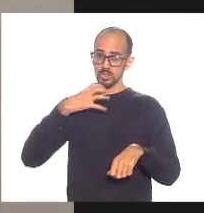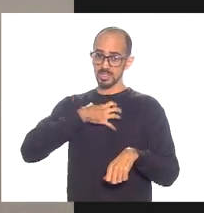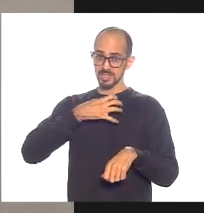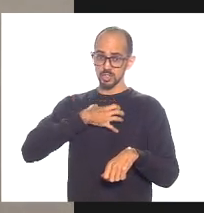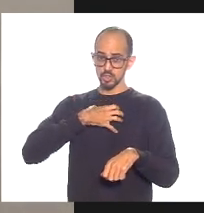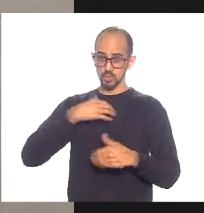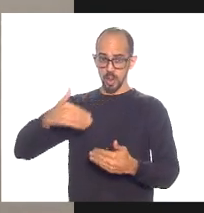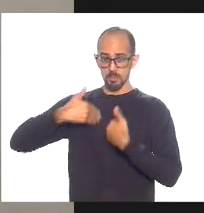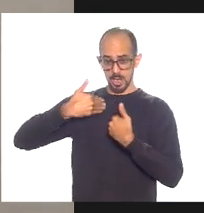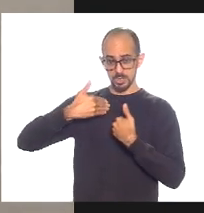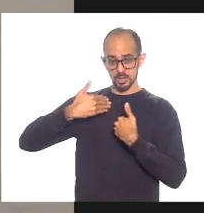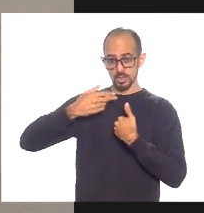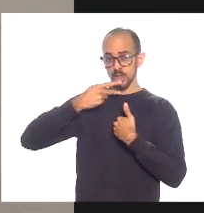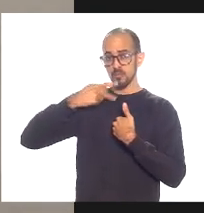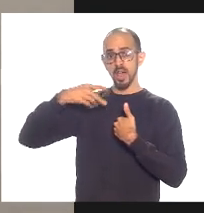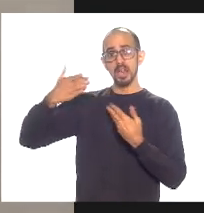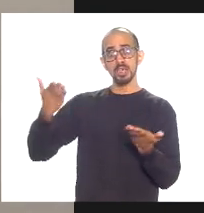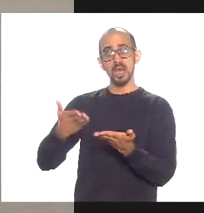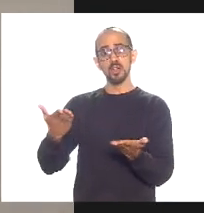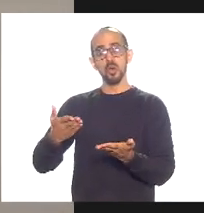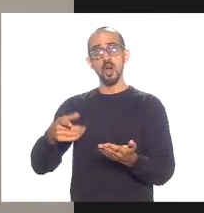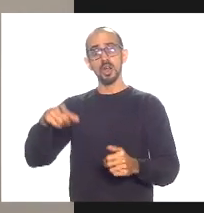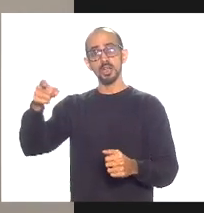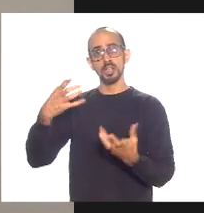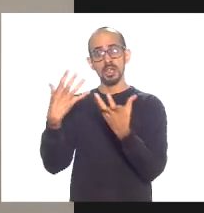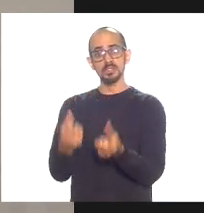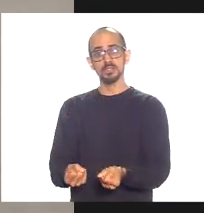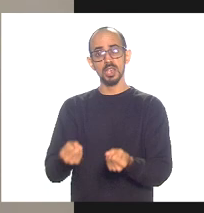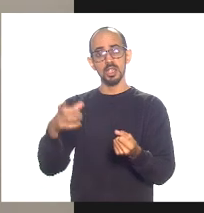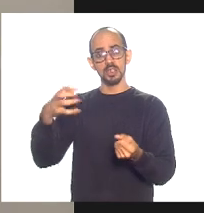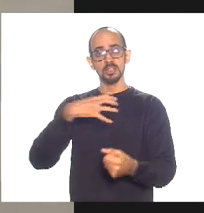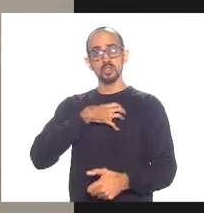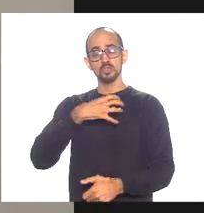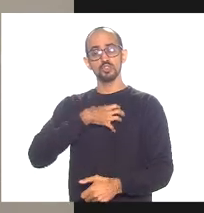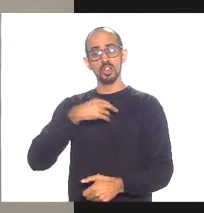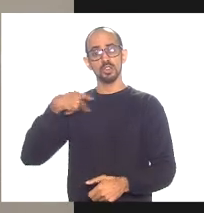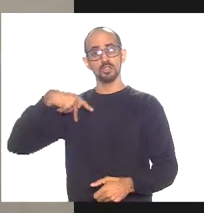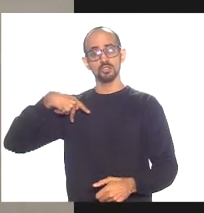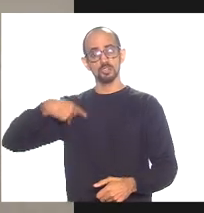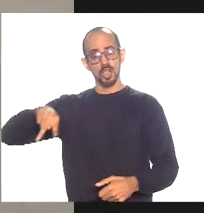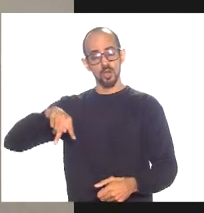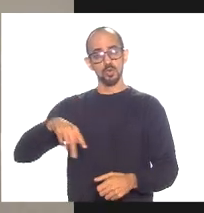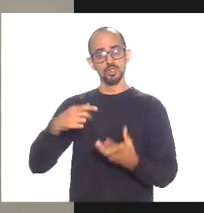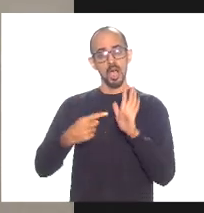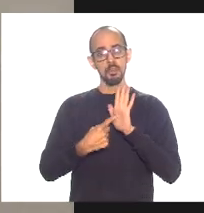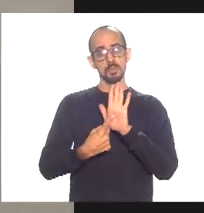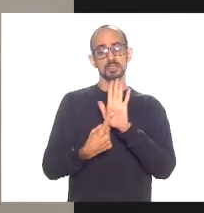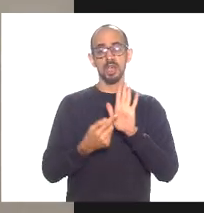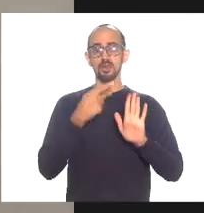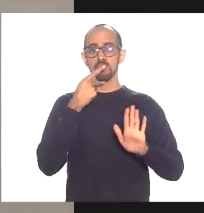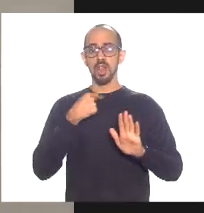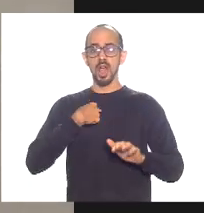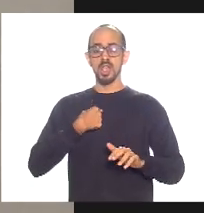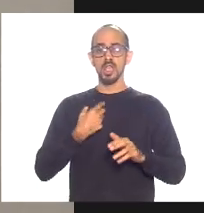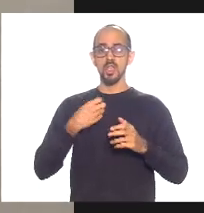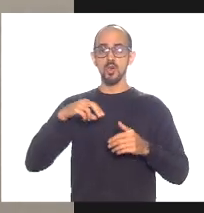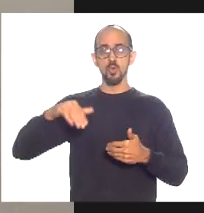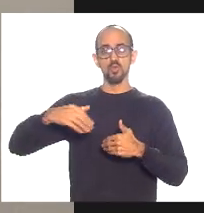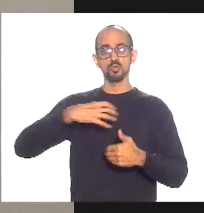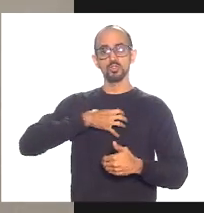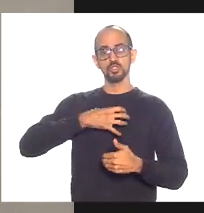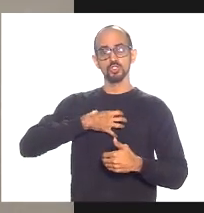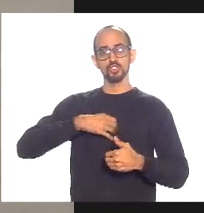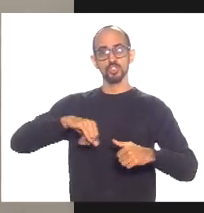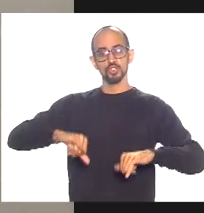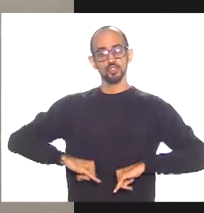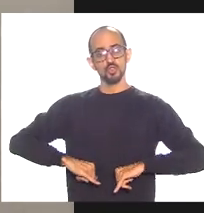que se manifeste agora, que tenha hombridade e coragem de se apresentar e dizer que foi ameaçado. O que estão fazendo com a